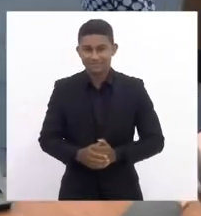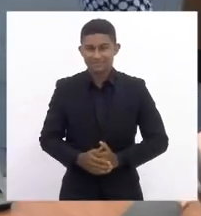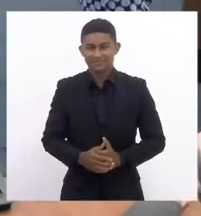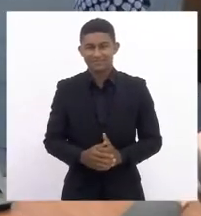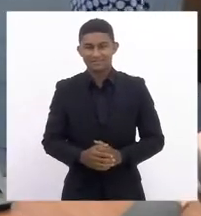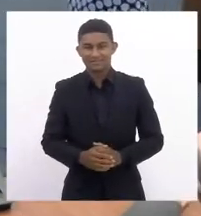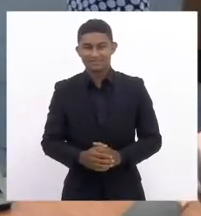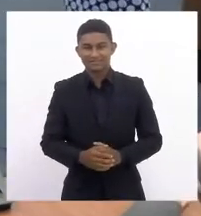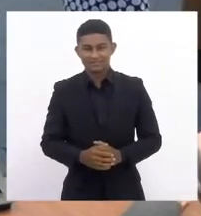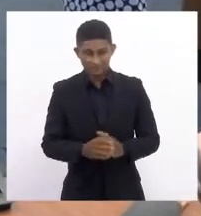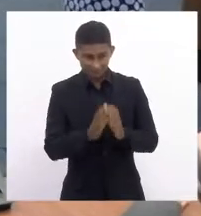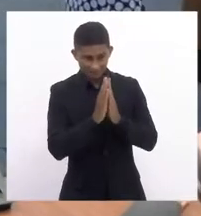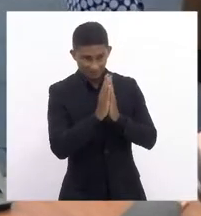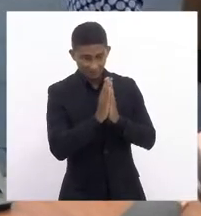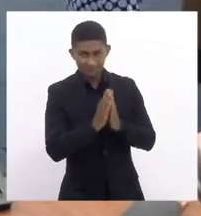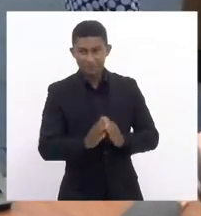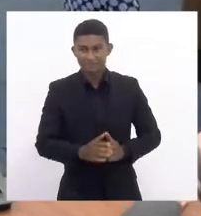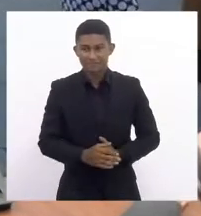Por favor.